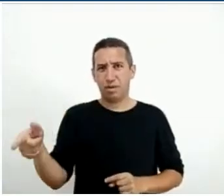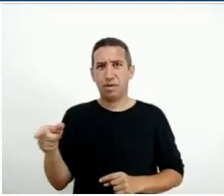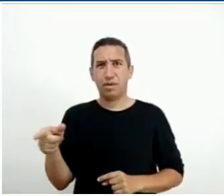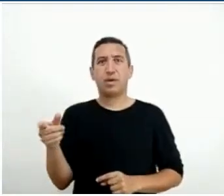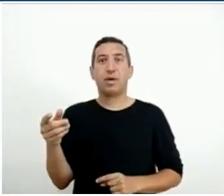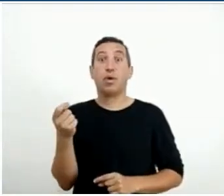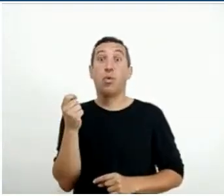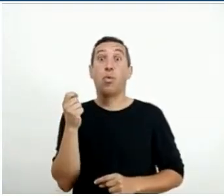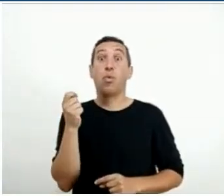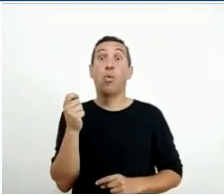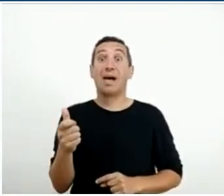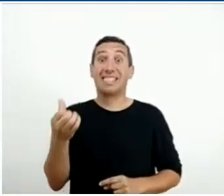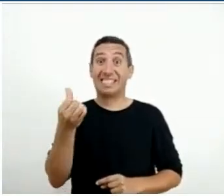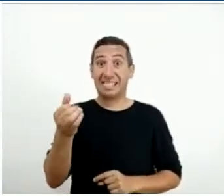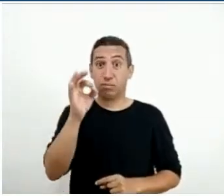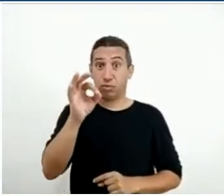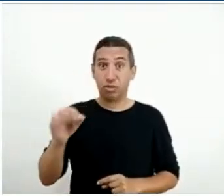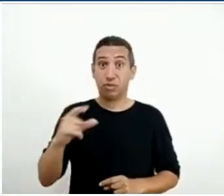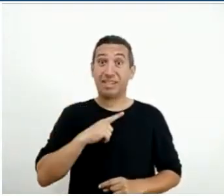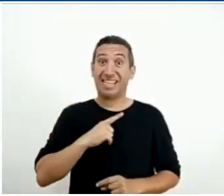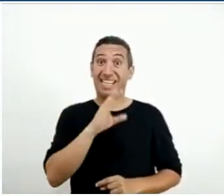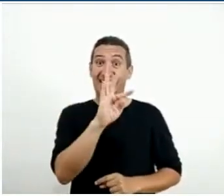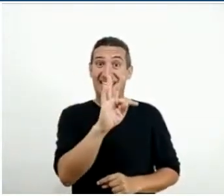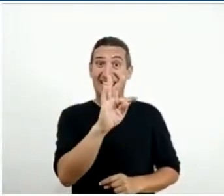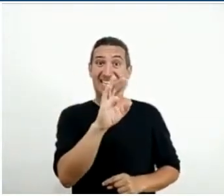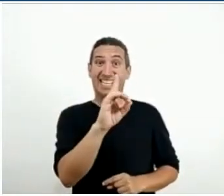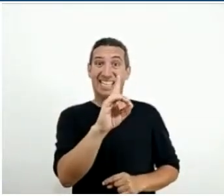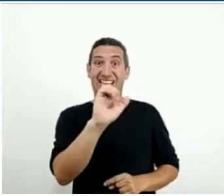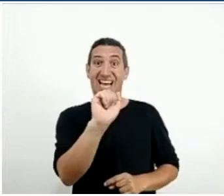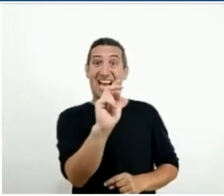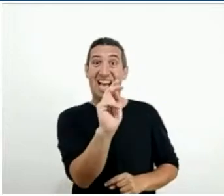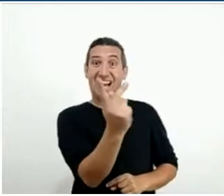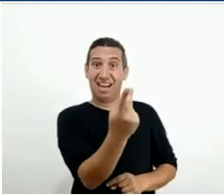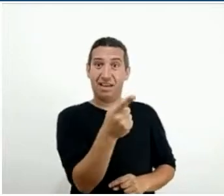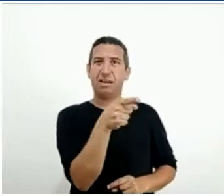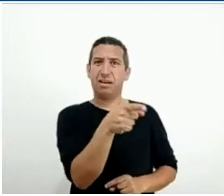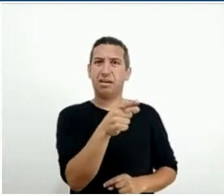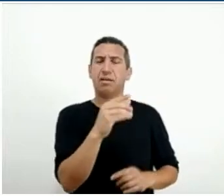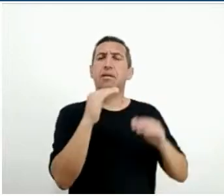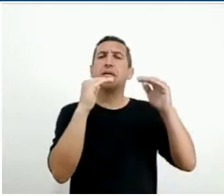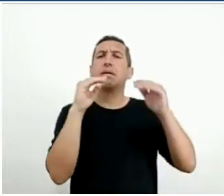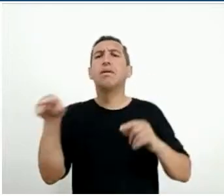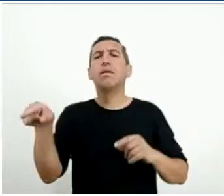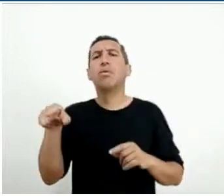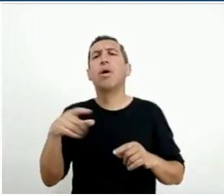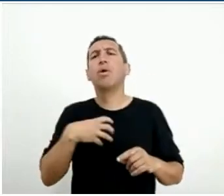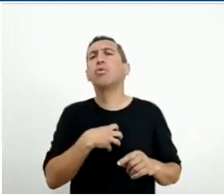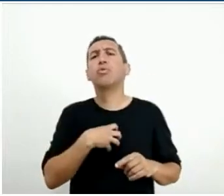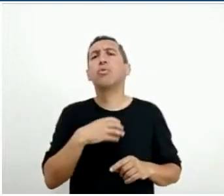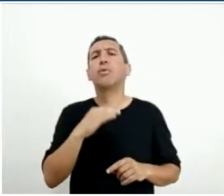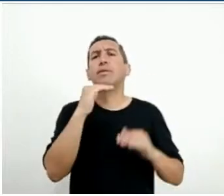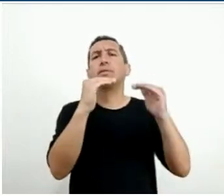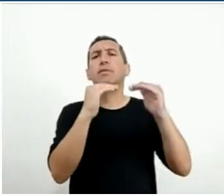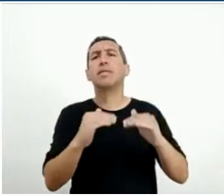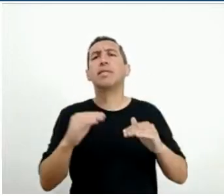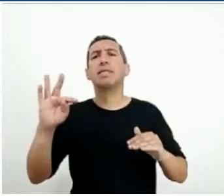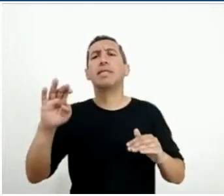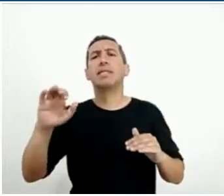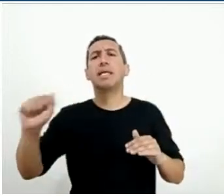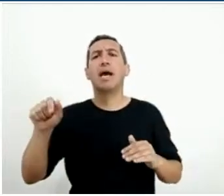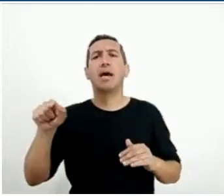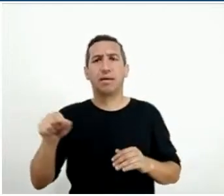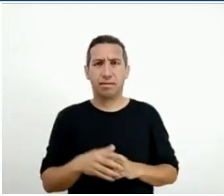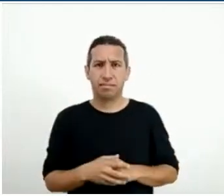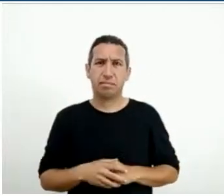tem TDAH. E a presença de sintomas de TEA no indivíduo com TDAH varia de